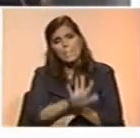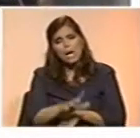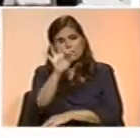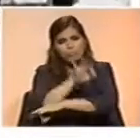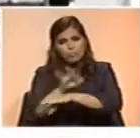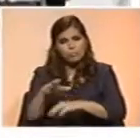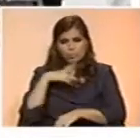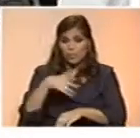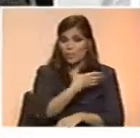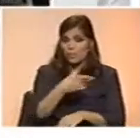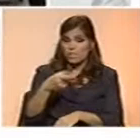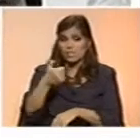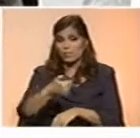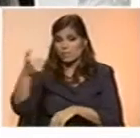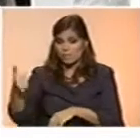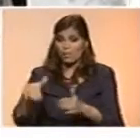portuguesa